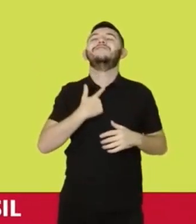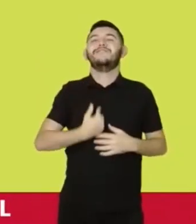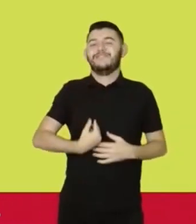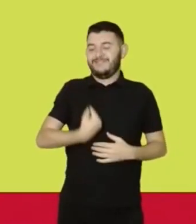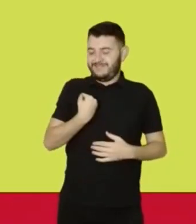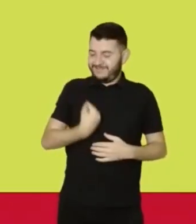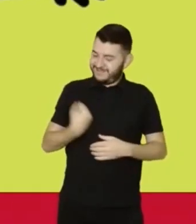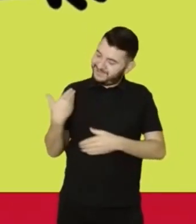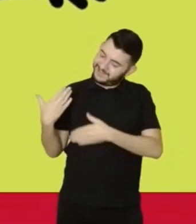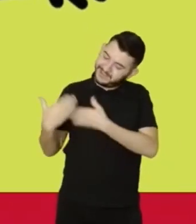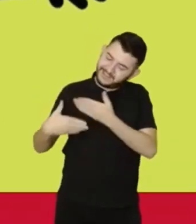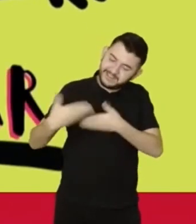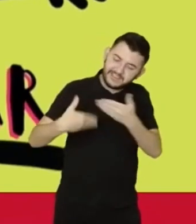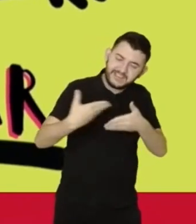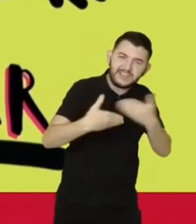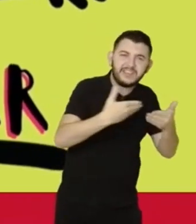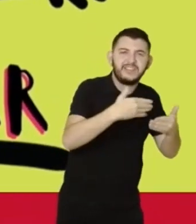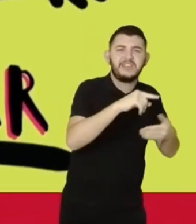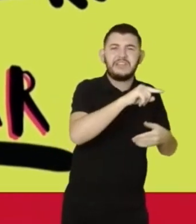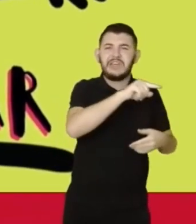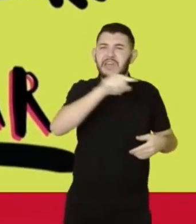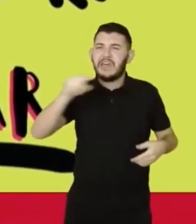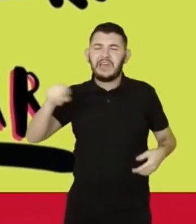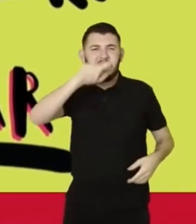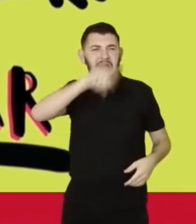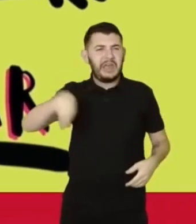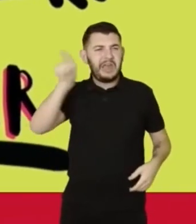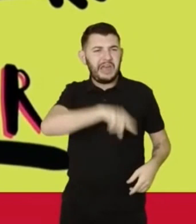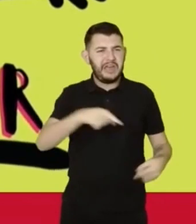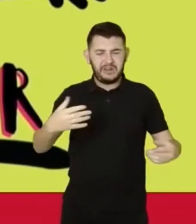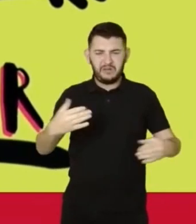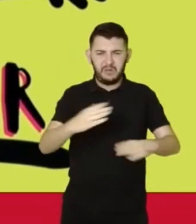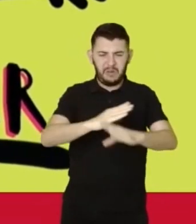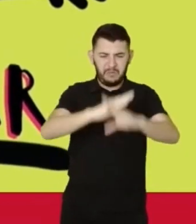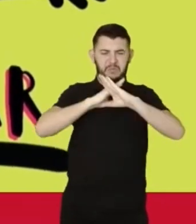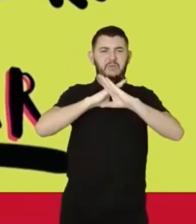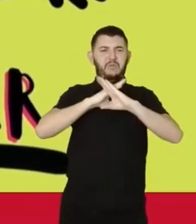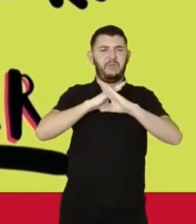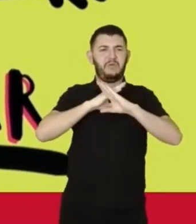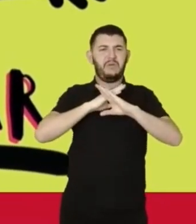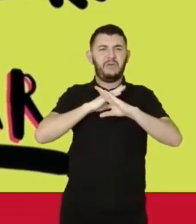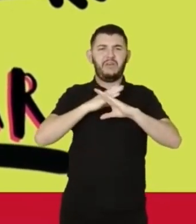Não vão mais conseguir me anular, me calar.